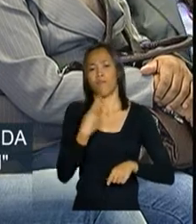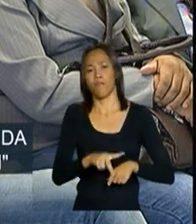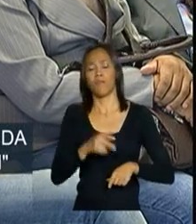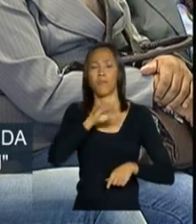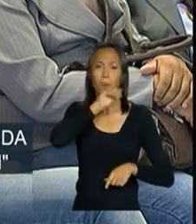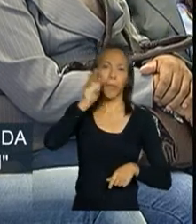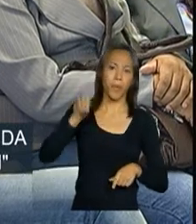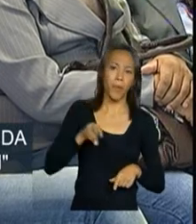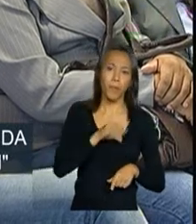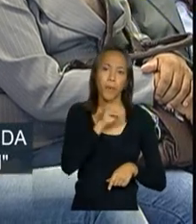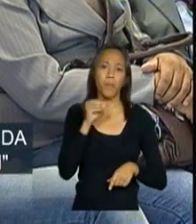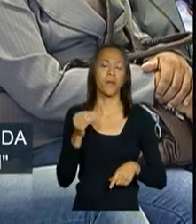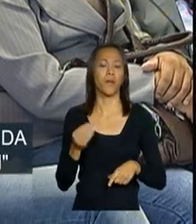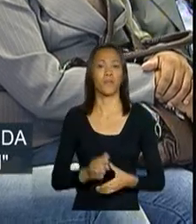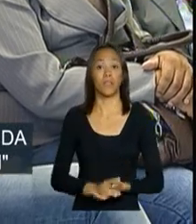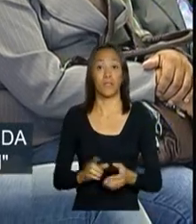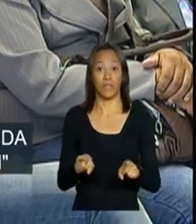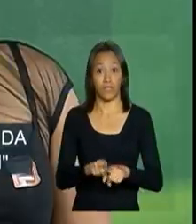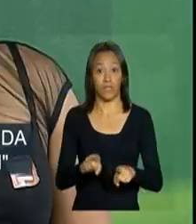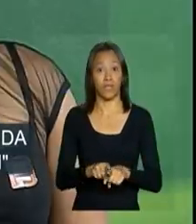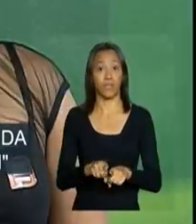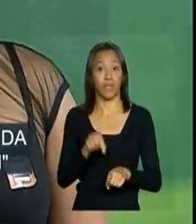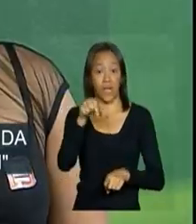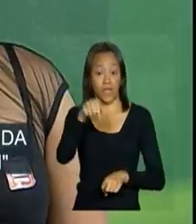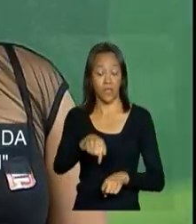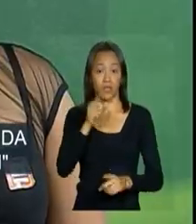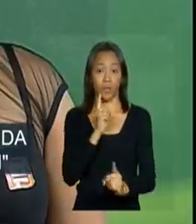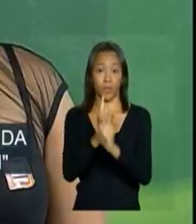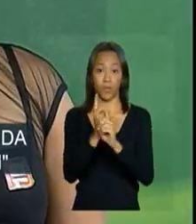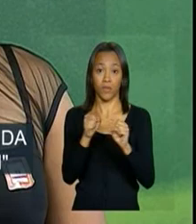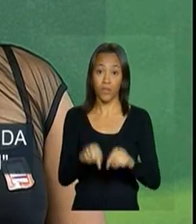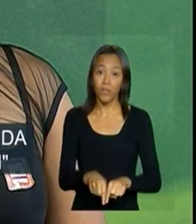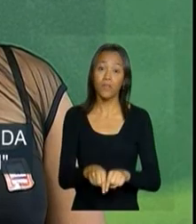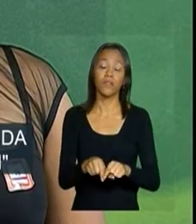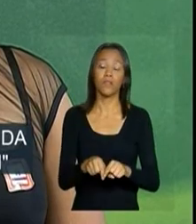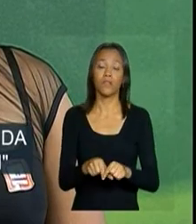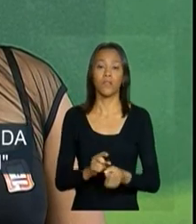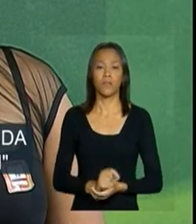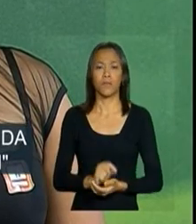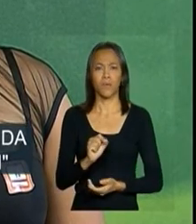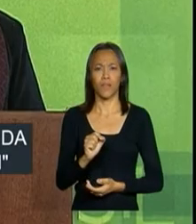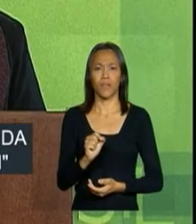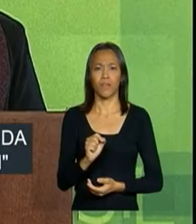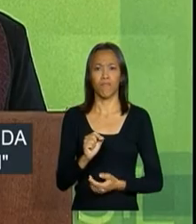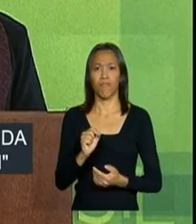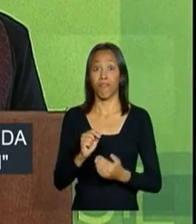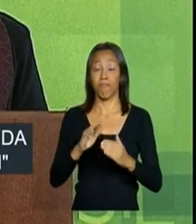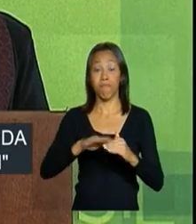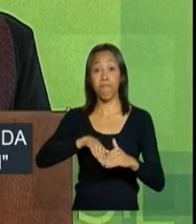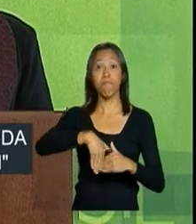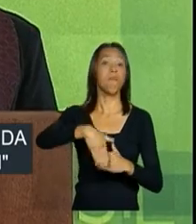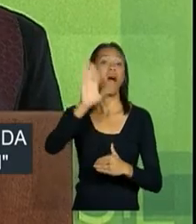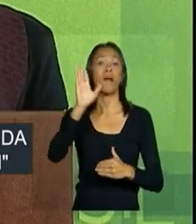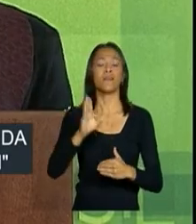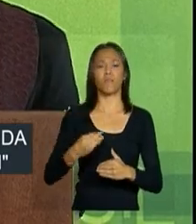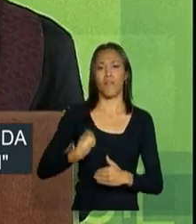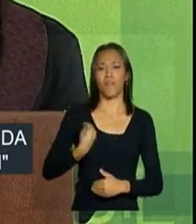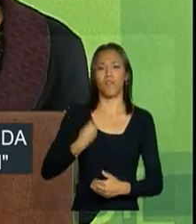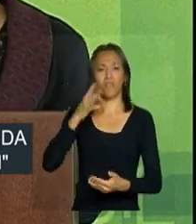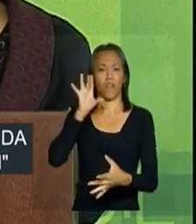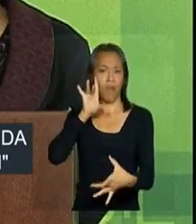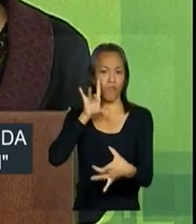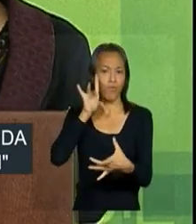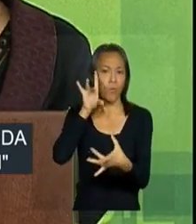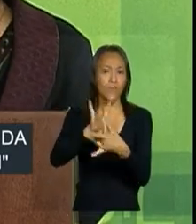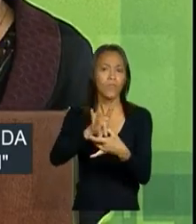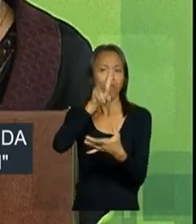fizeram e transformaram recebendo no evento para além da vida real com